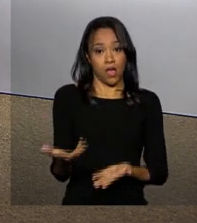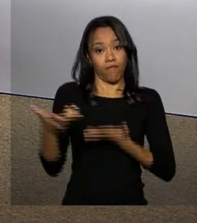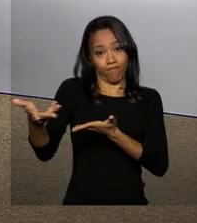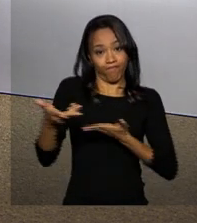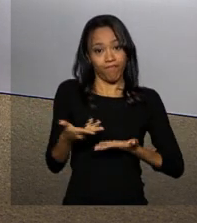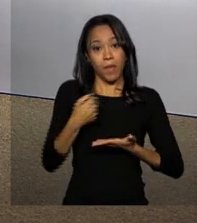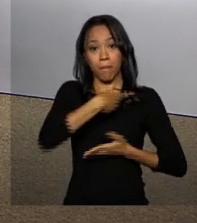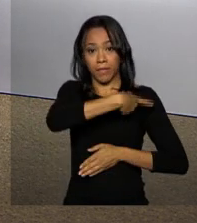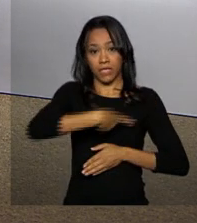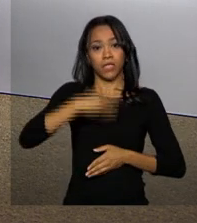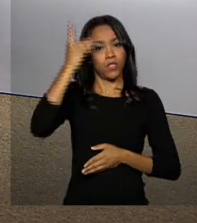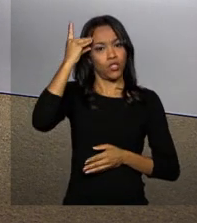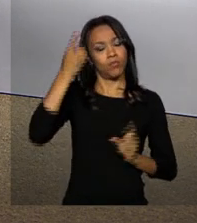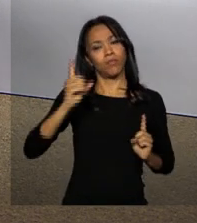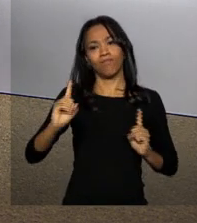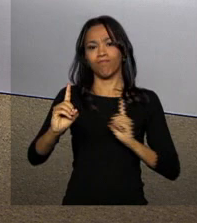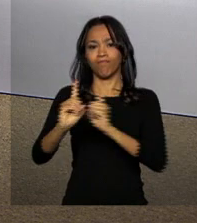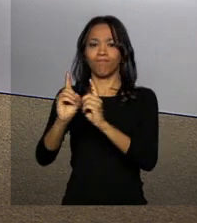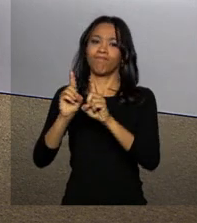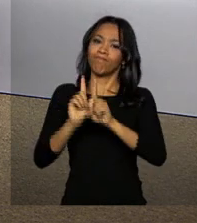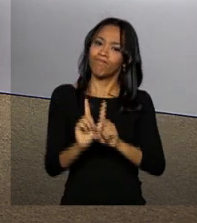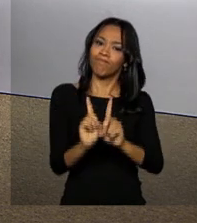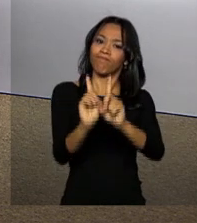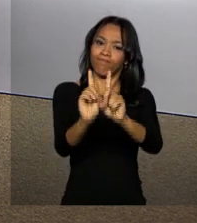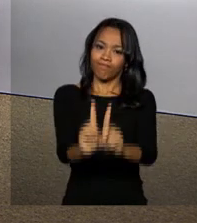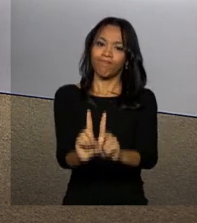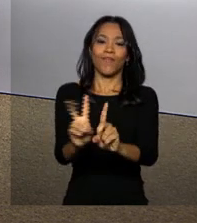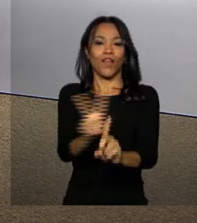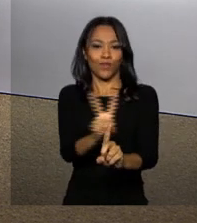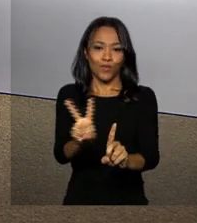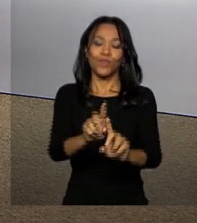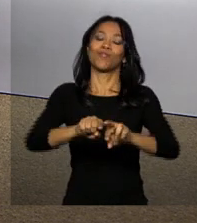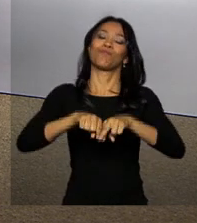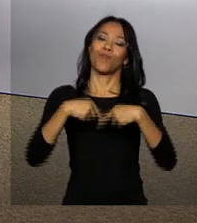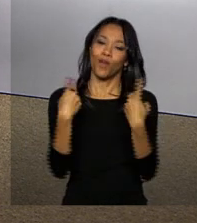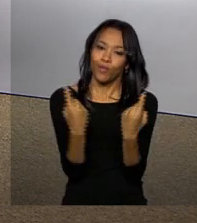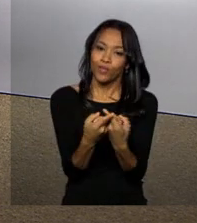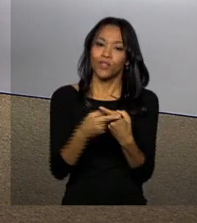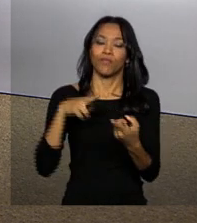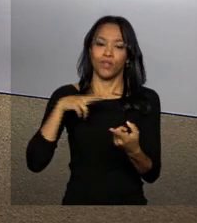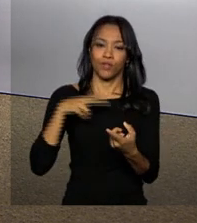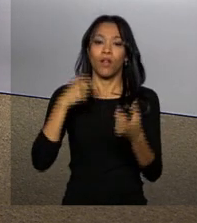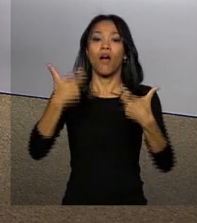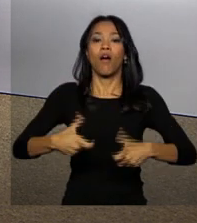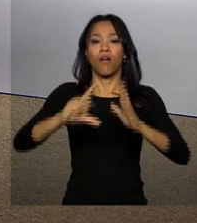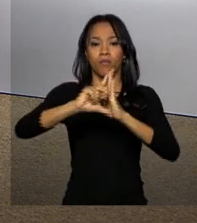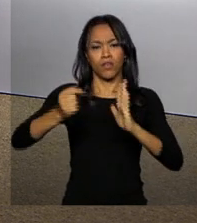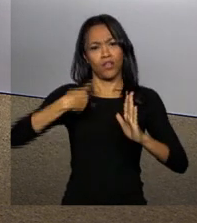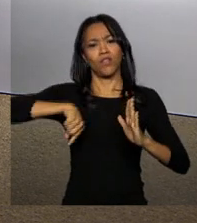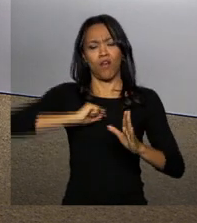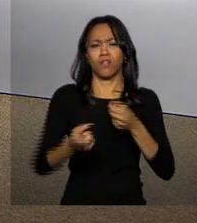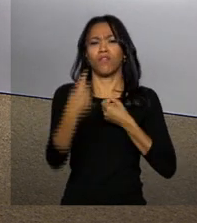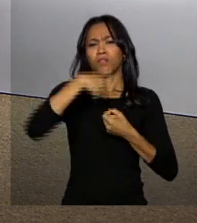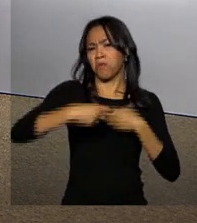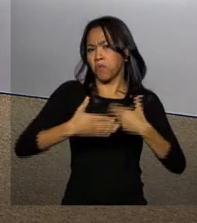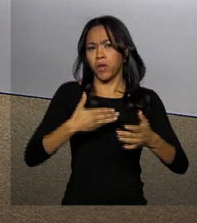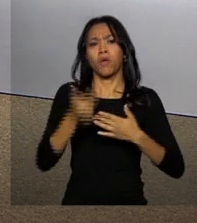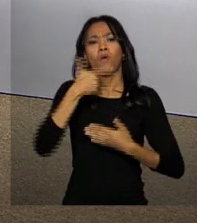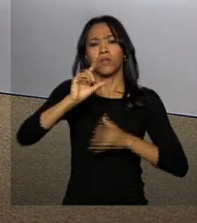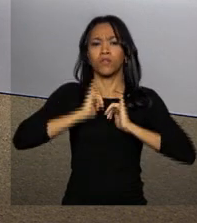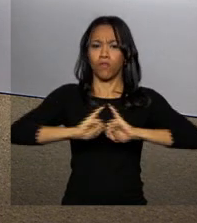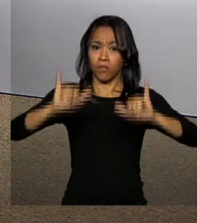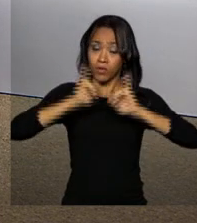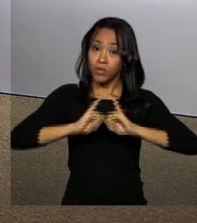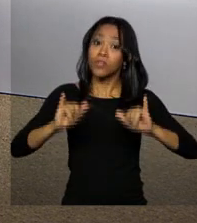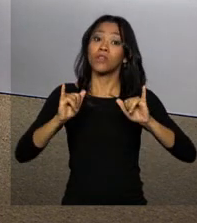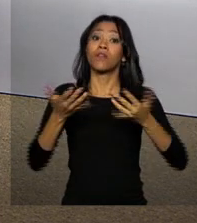pela presidenta Dilma Rousseff e agora elas têm um encontro privado no Palácio do Planalto. E nós poderemos voltar a qualquer momento com